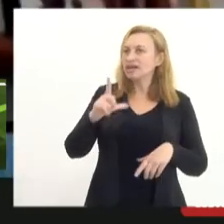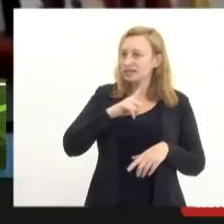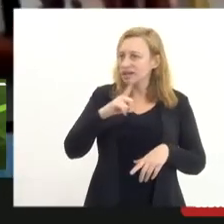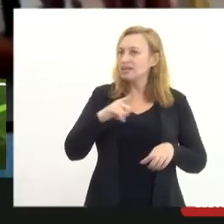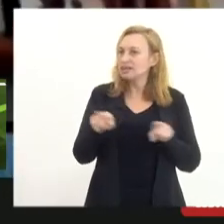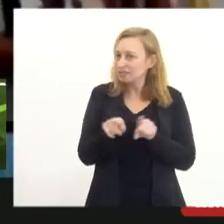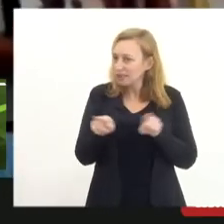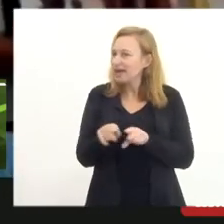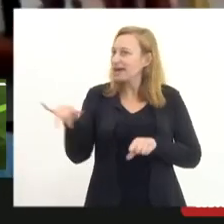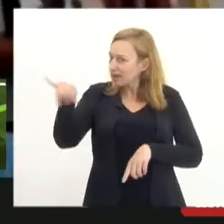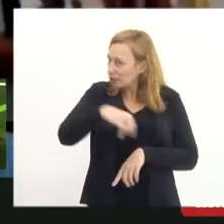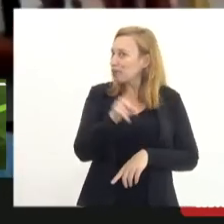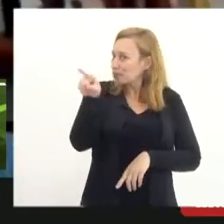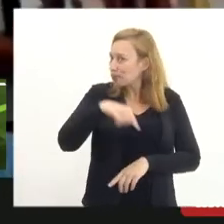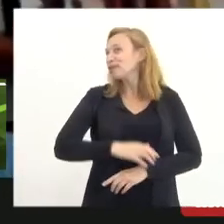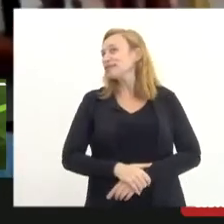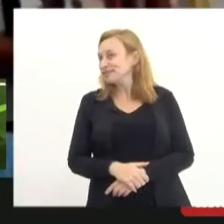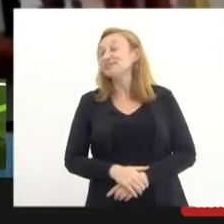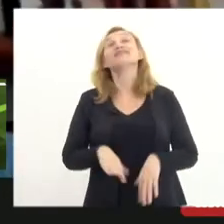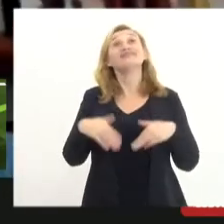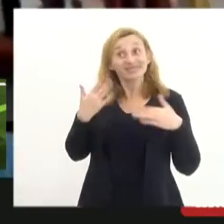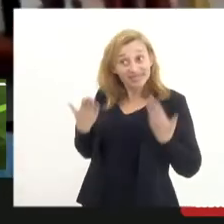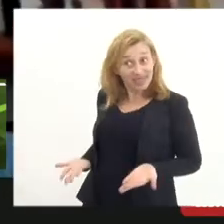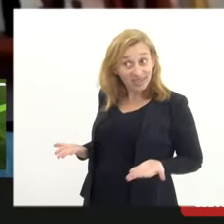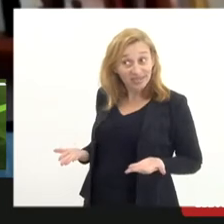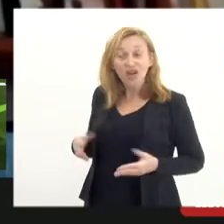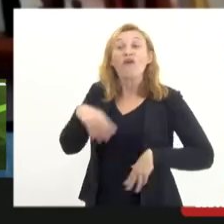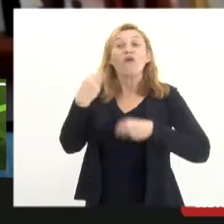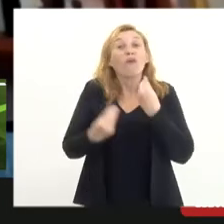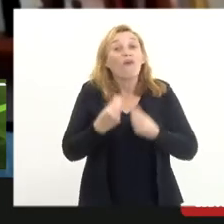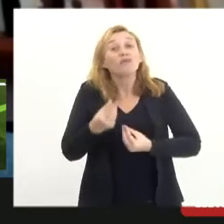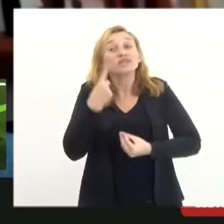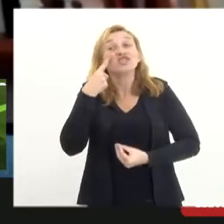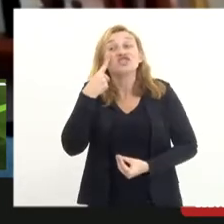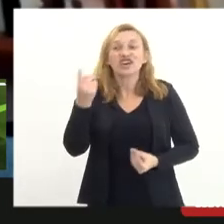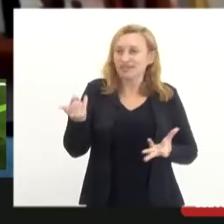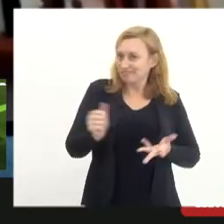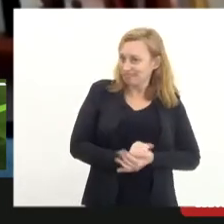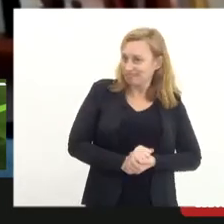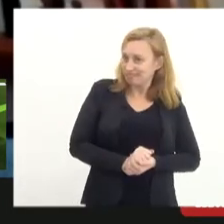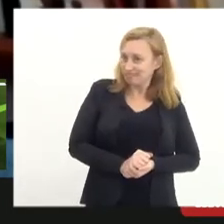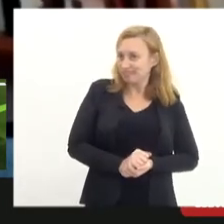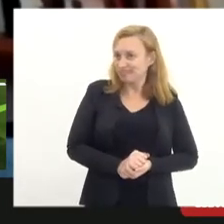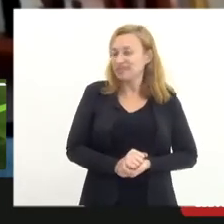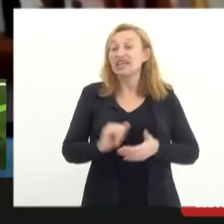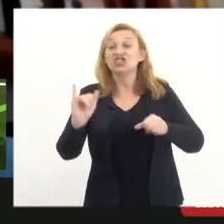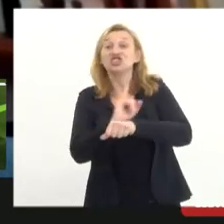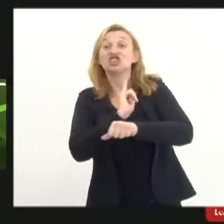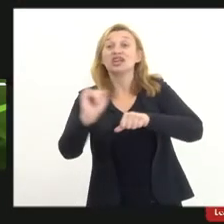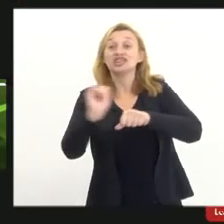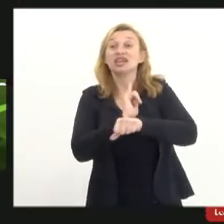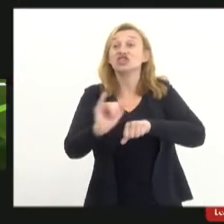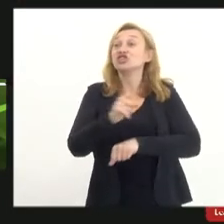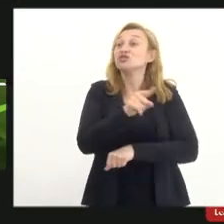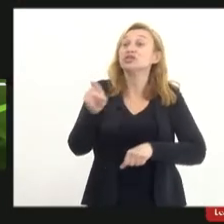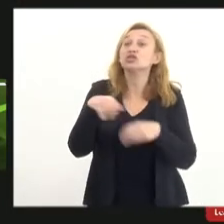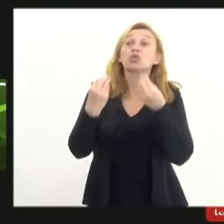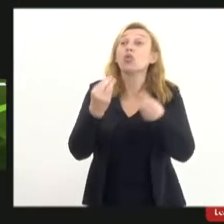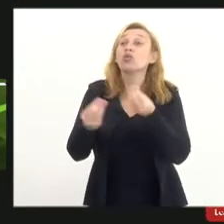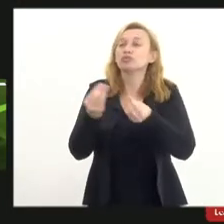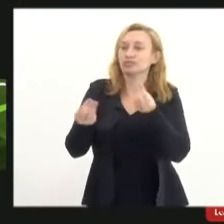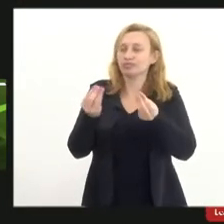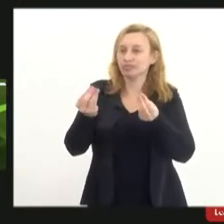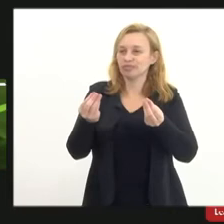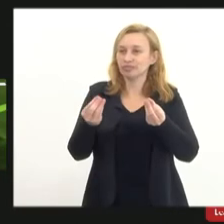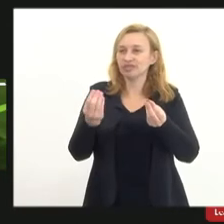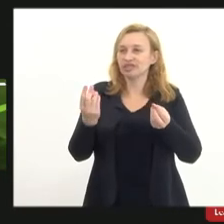ampliado, inclusive. Então, como é que vocês veem, quer dizer, com a estratégia de vocês, quer dizer, do